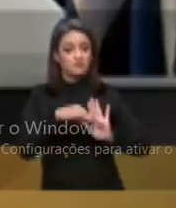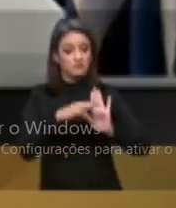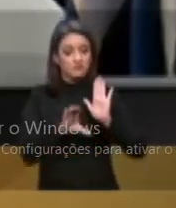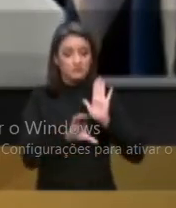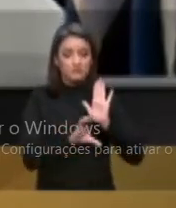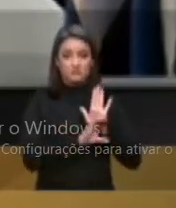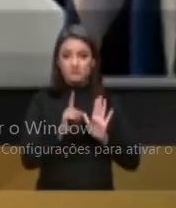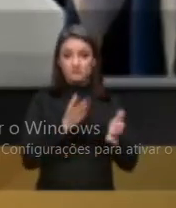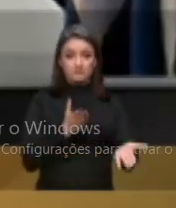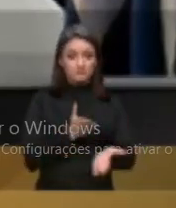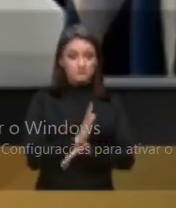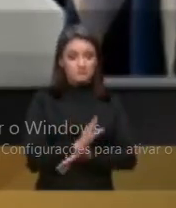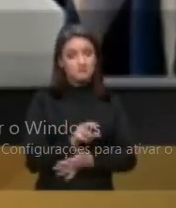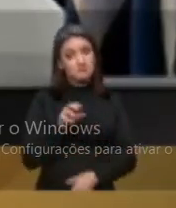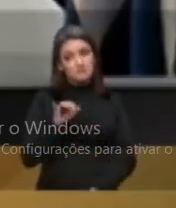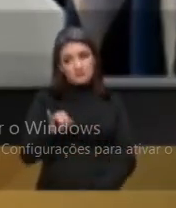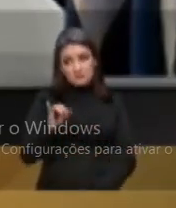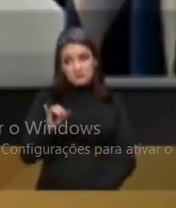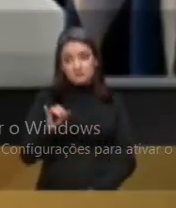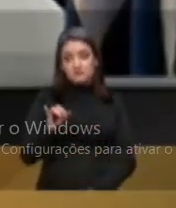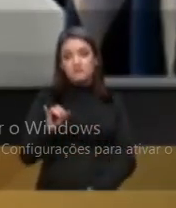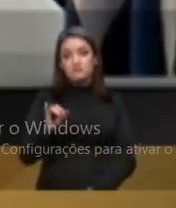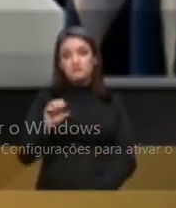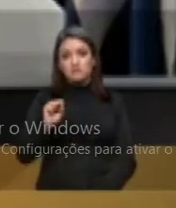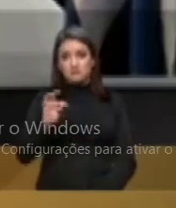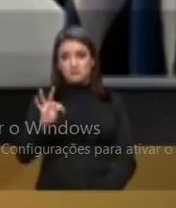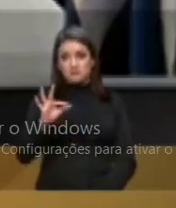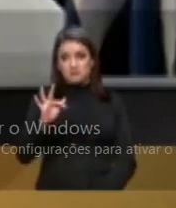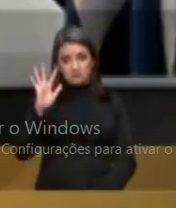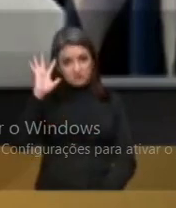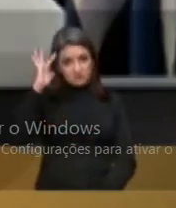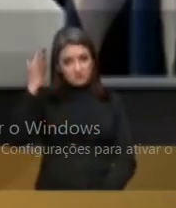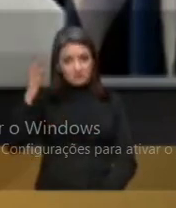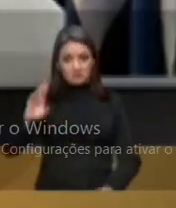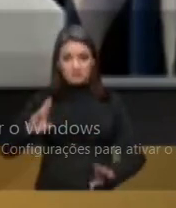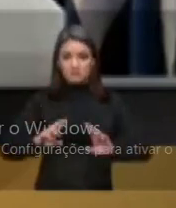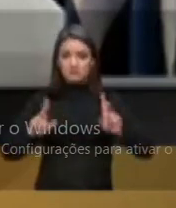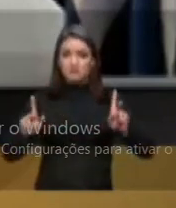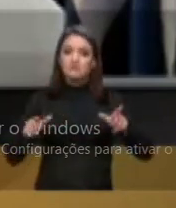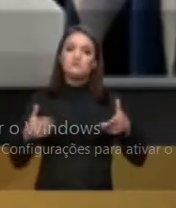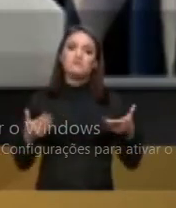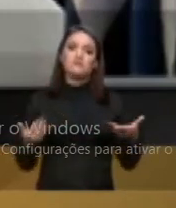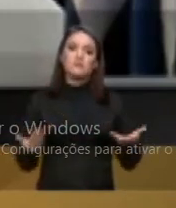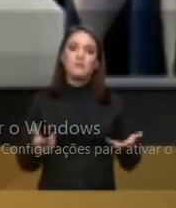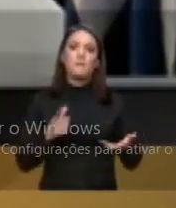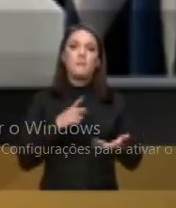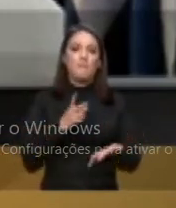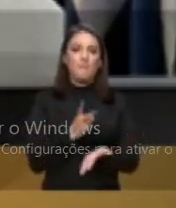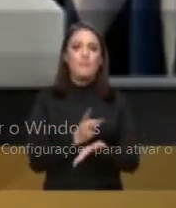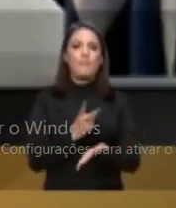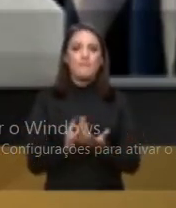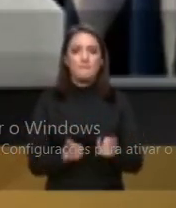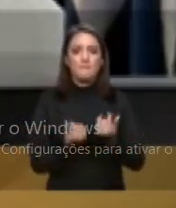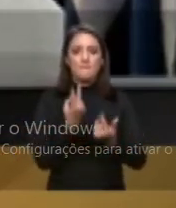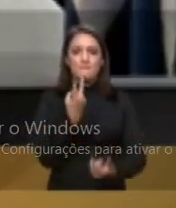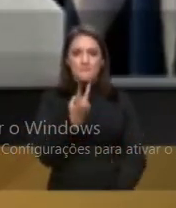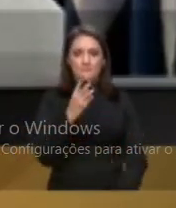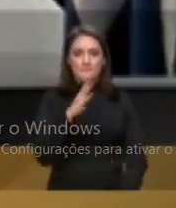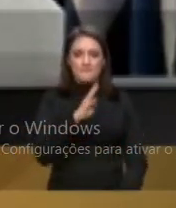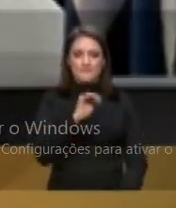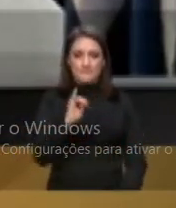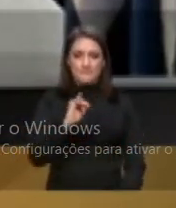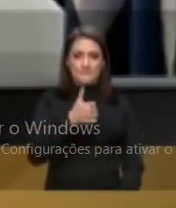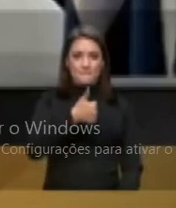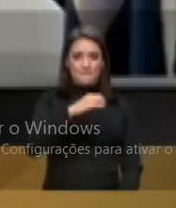pleito da medida cautelar sob exame. E caso não seja este o entendimento, que em ordem eventual ou subsidiária,